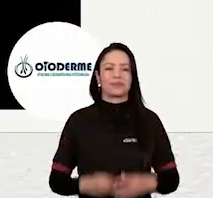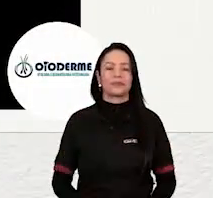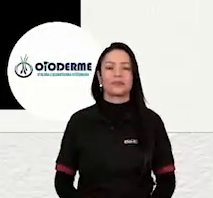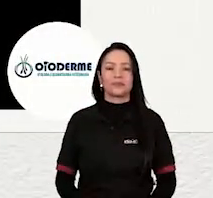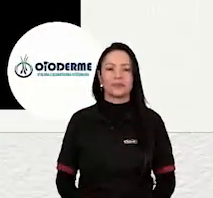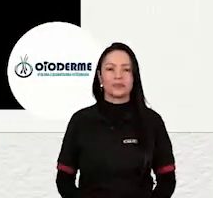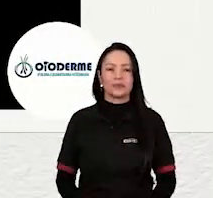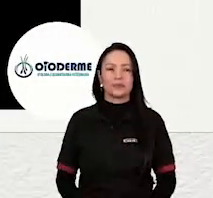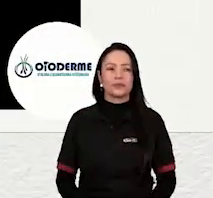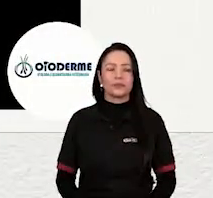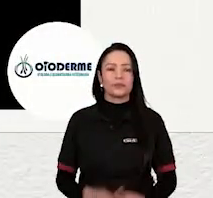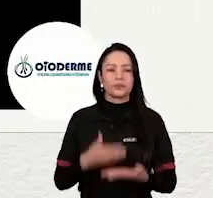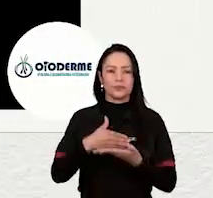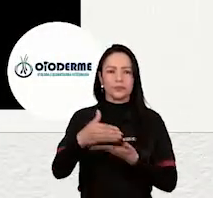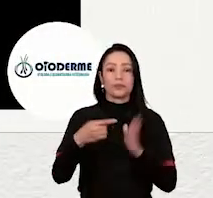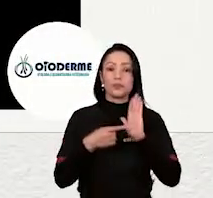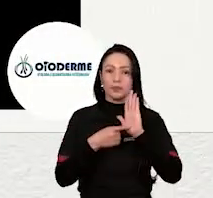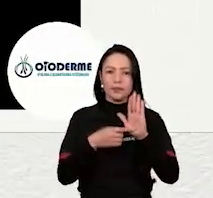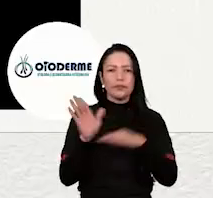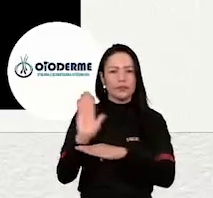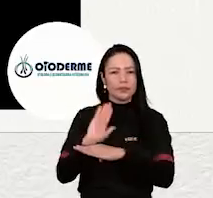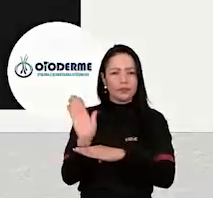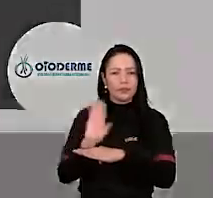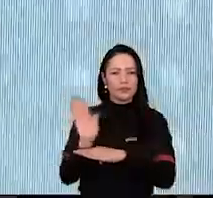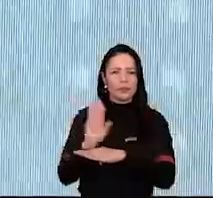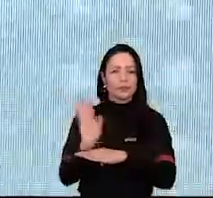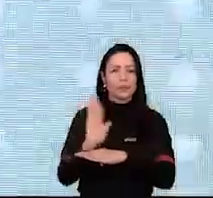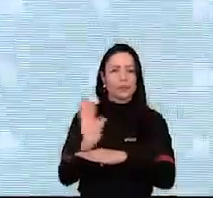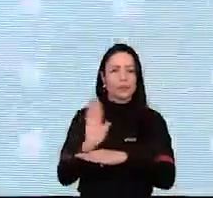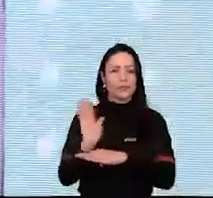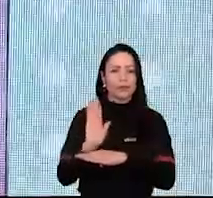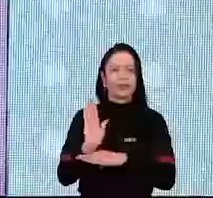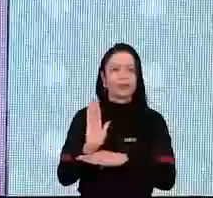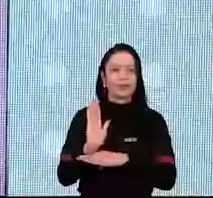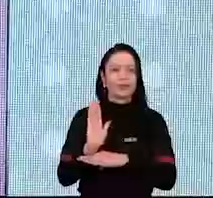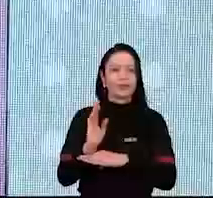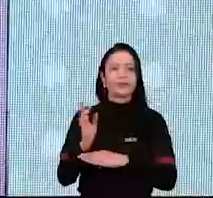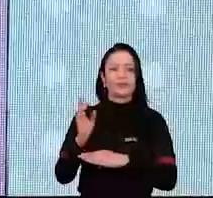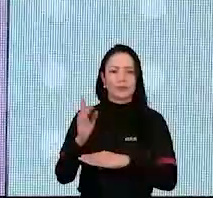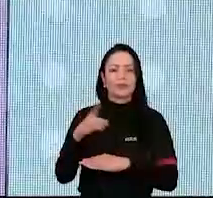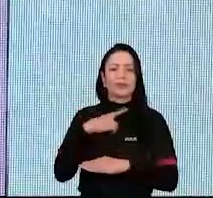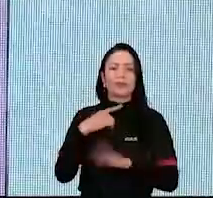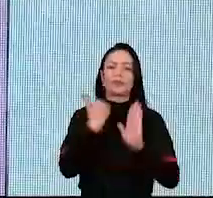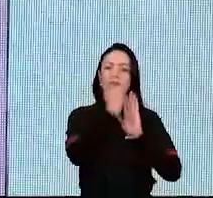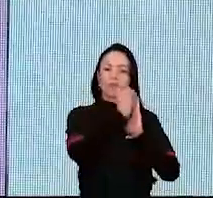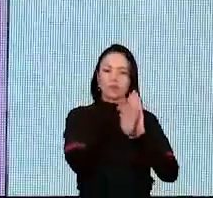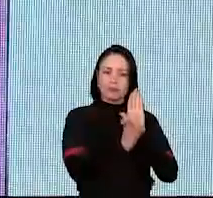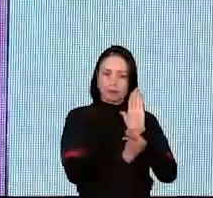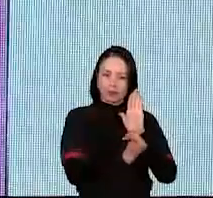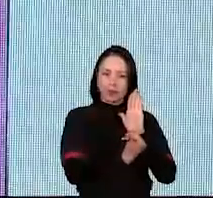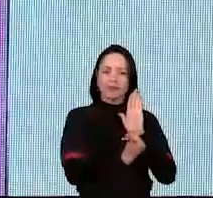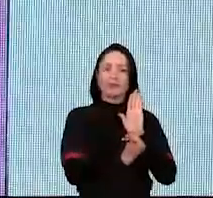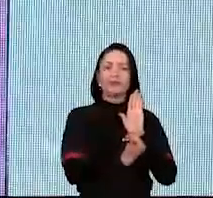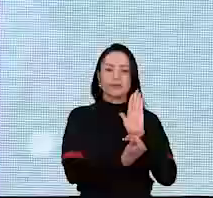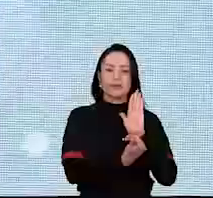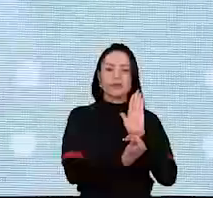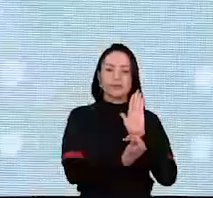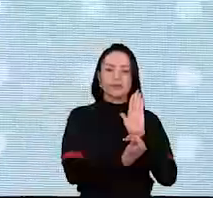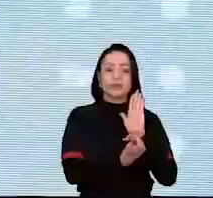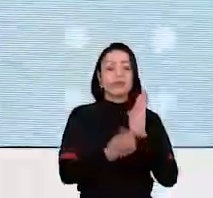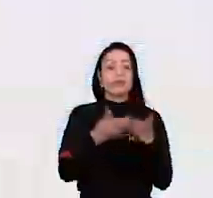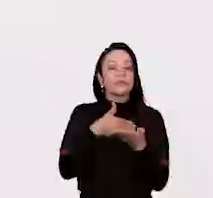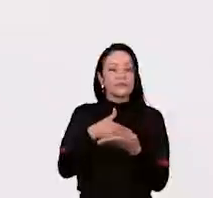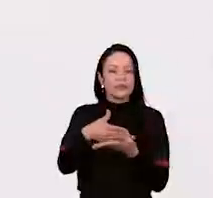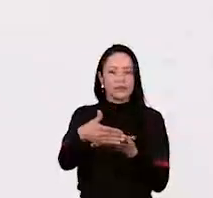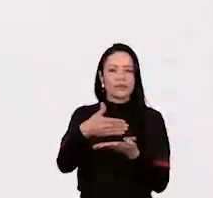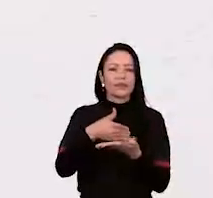A gente vai começar a mostrar agora alguns vídeos, né, que vão remeter exatamente a essa lista que a gente passou. E eu